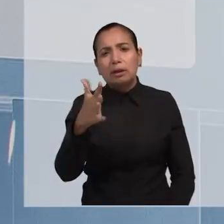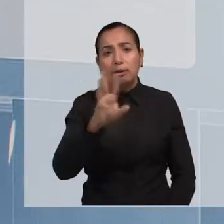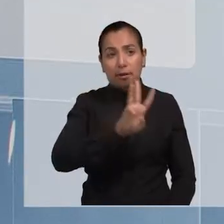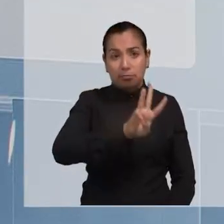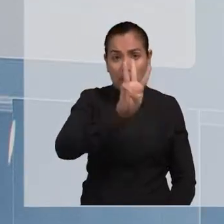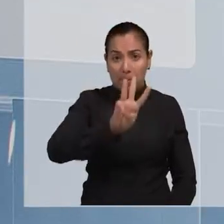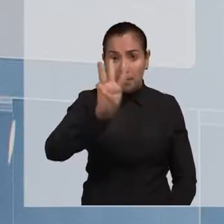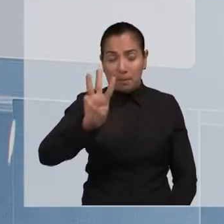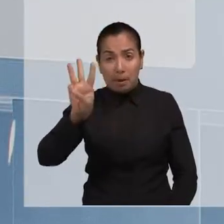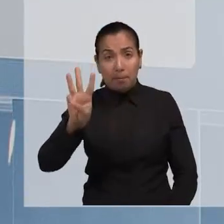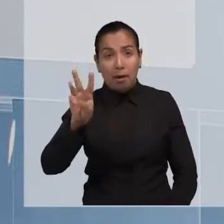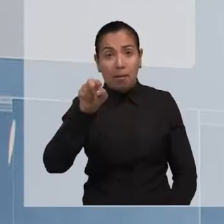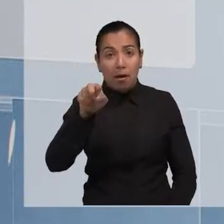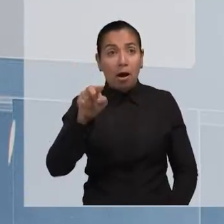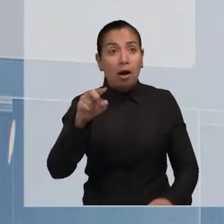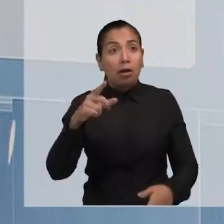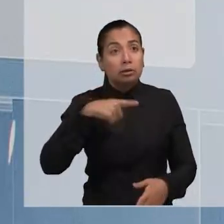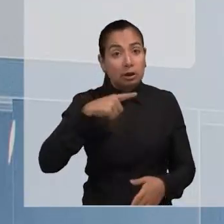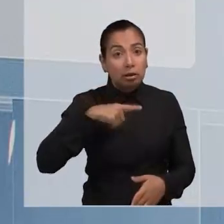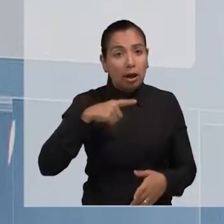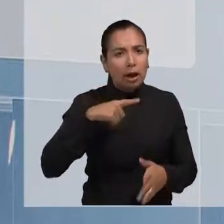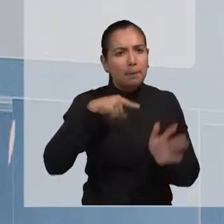sites, né?